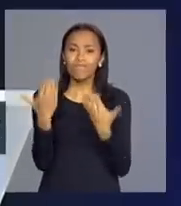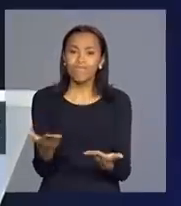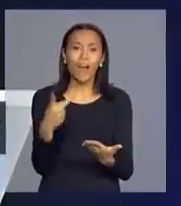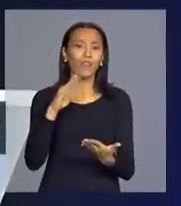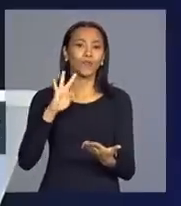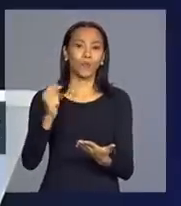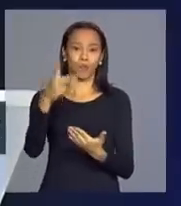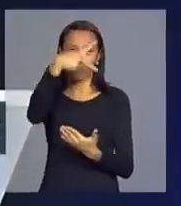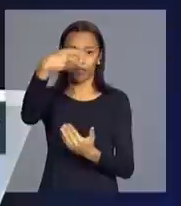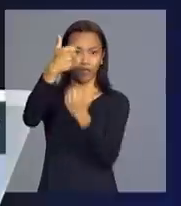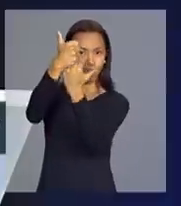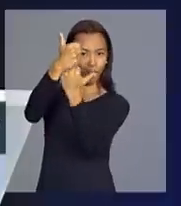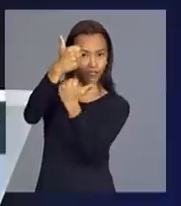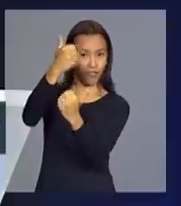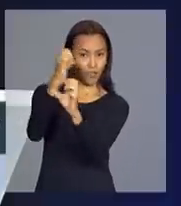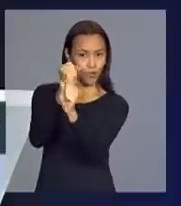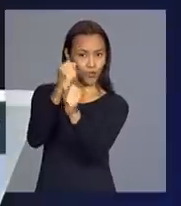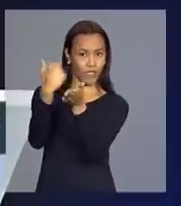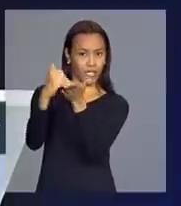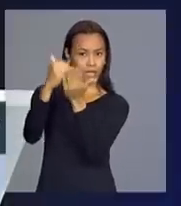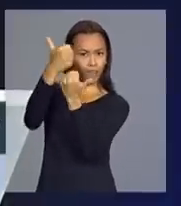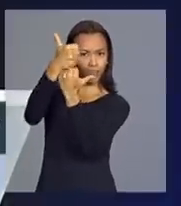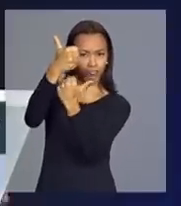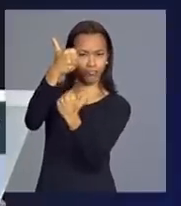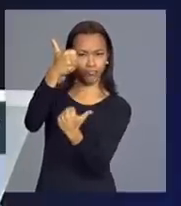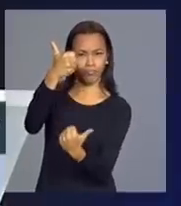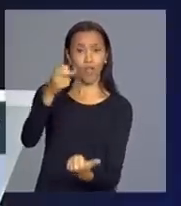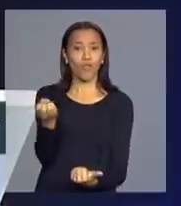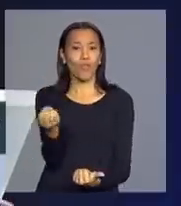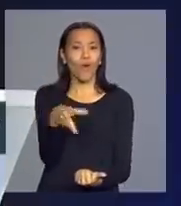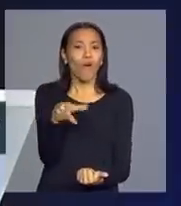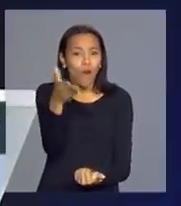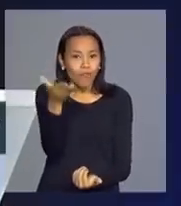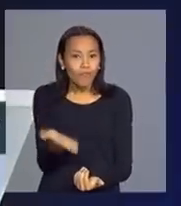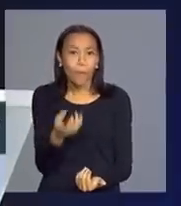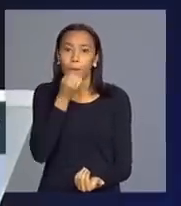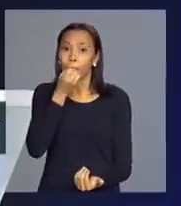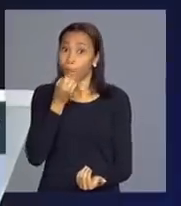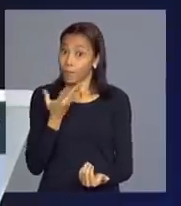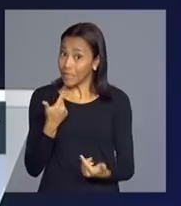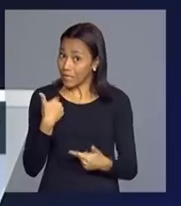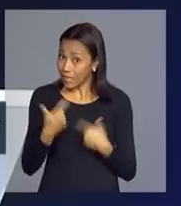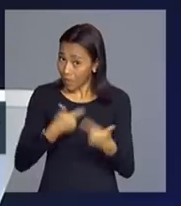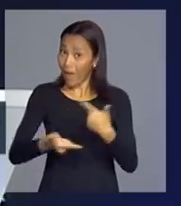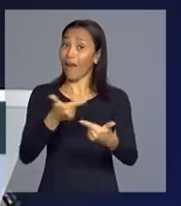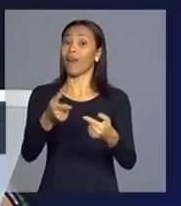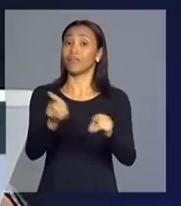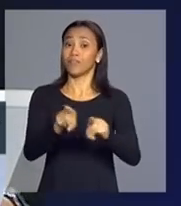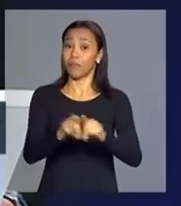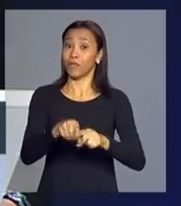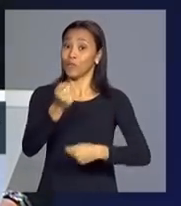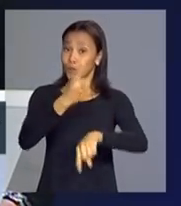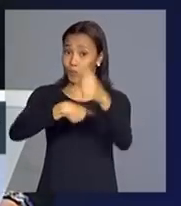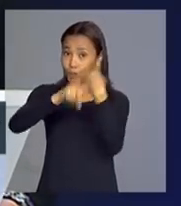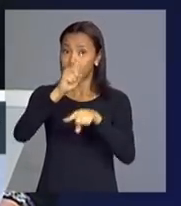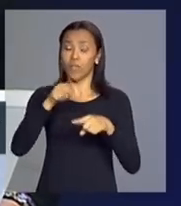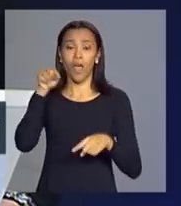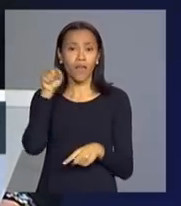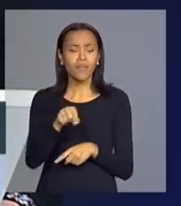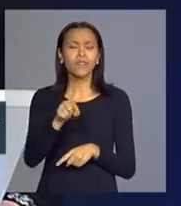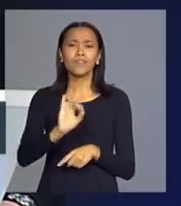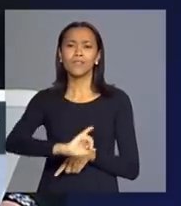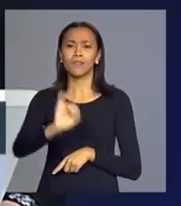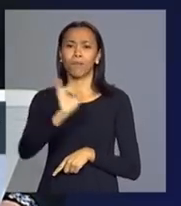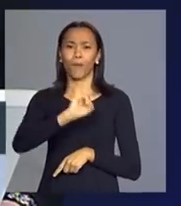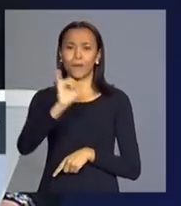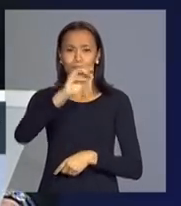membros da nova diretoria muito trabalho e muito sucesso à frente dessa secular e